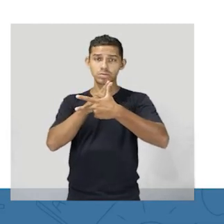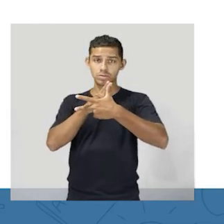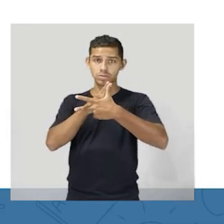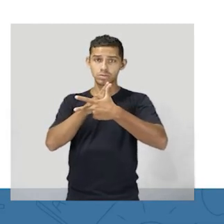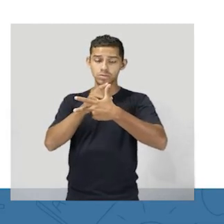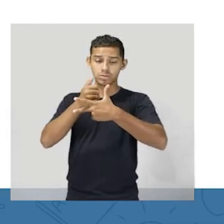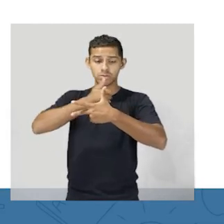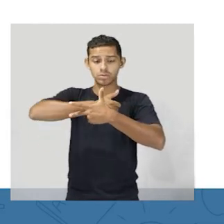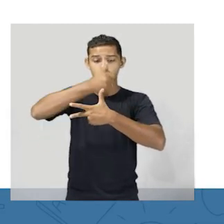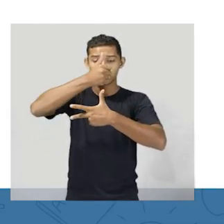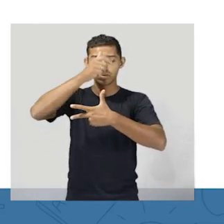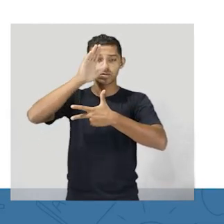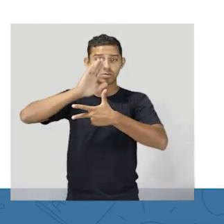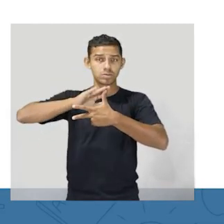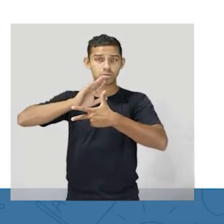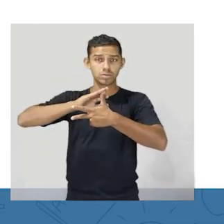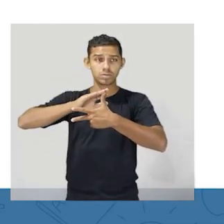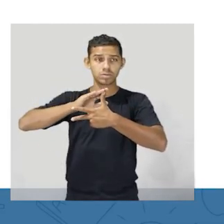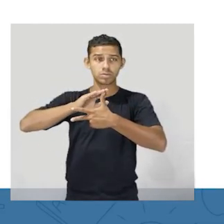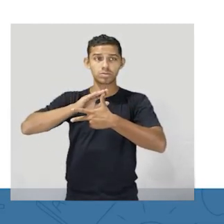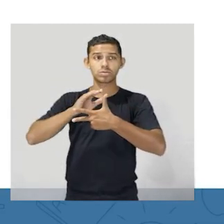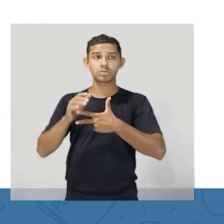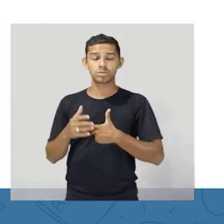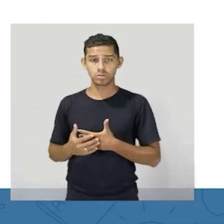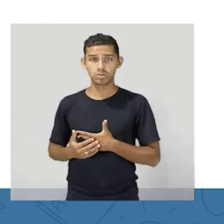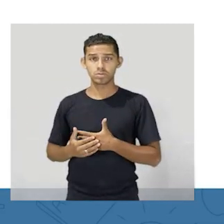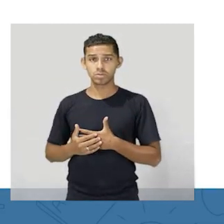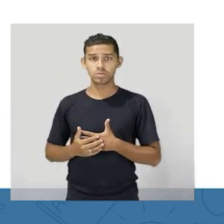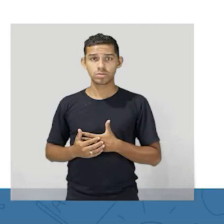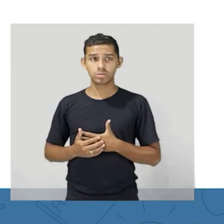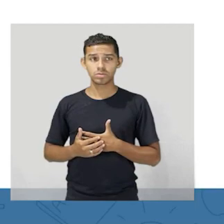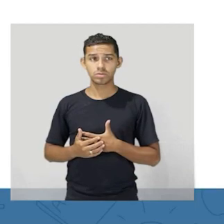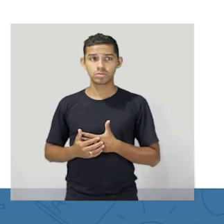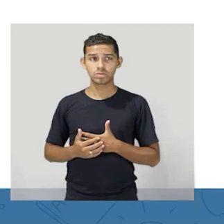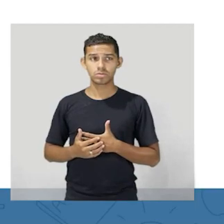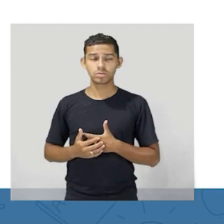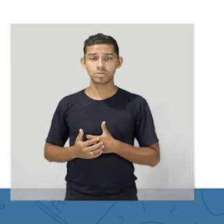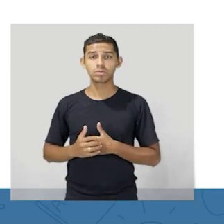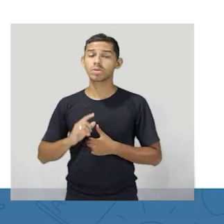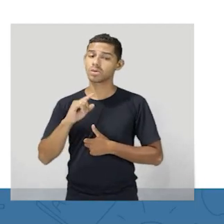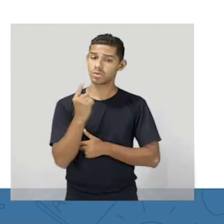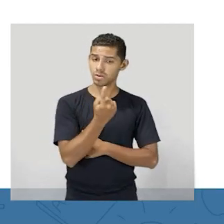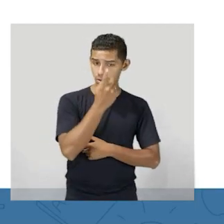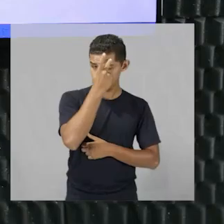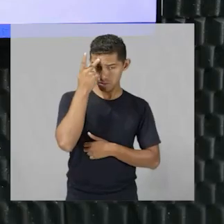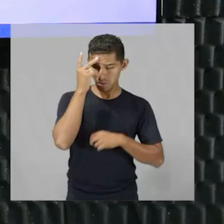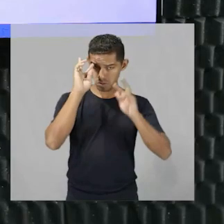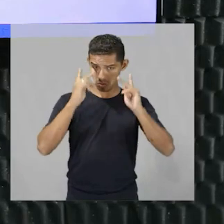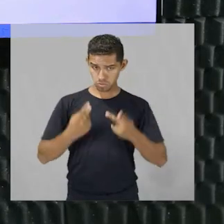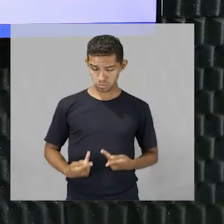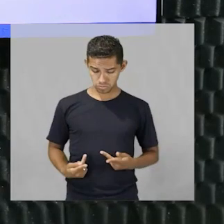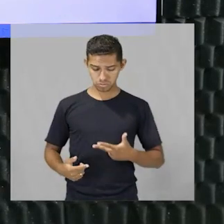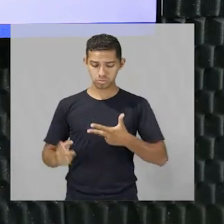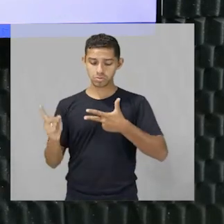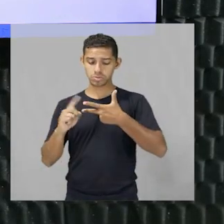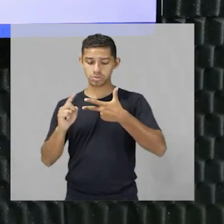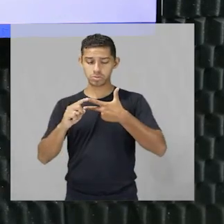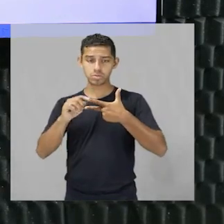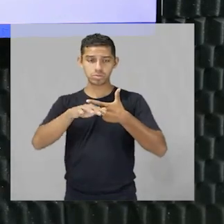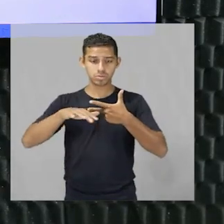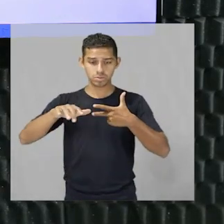Estado. Primeiro elemento, povo, o ente humano, tá? Segundo, nós temos o